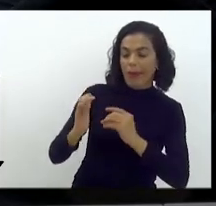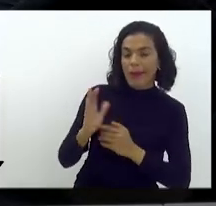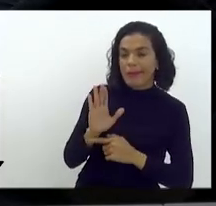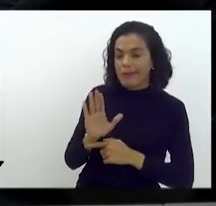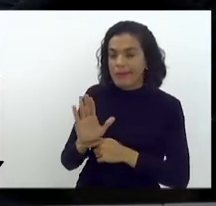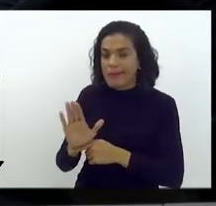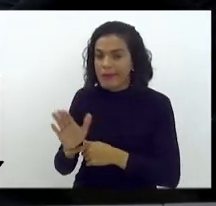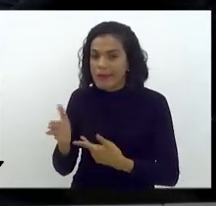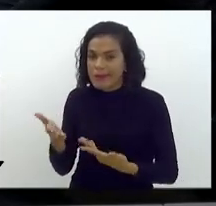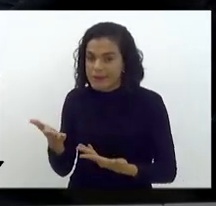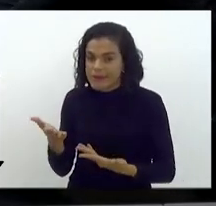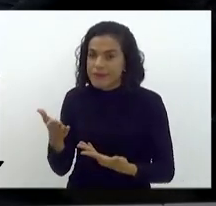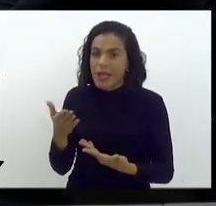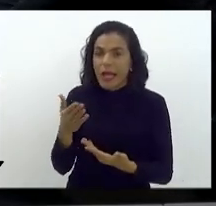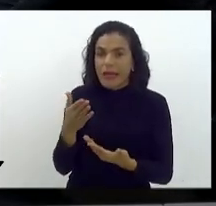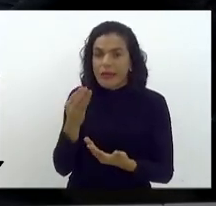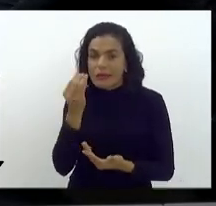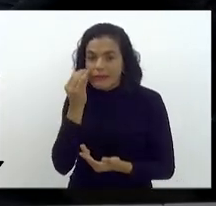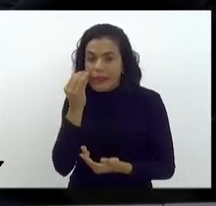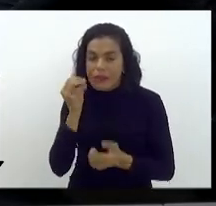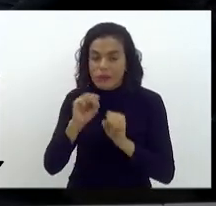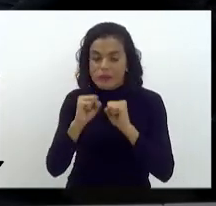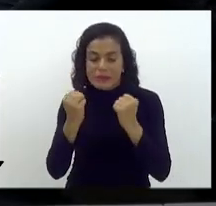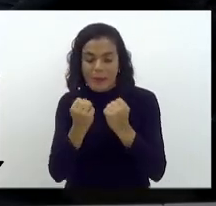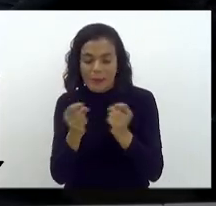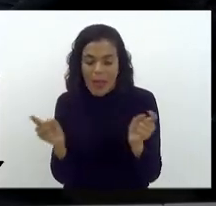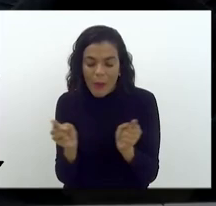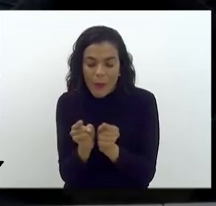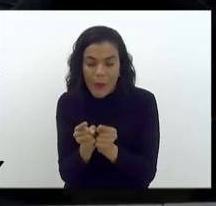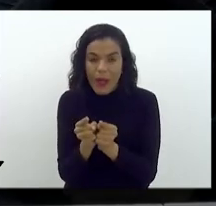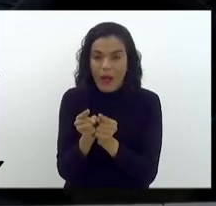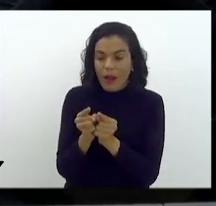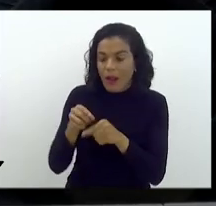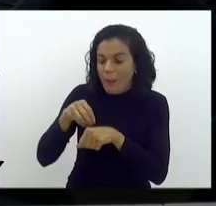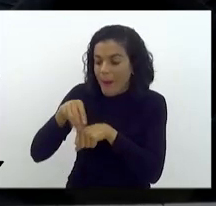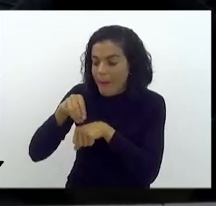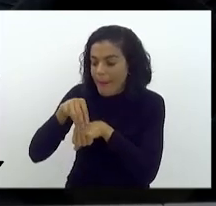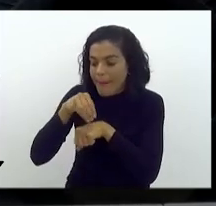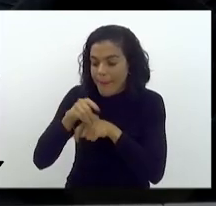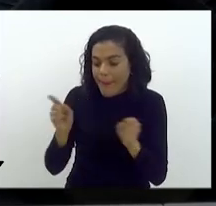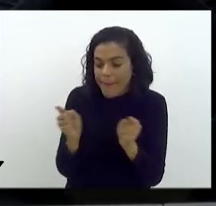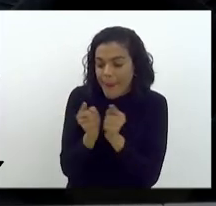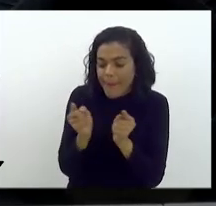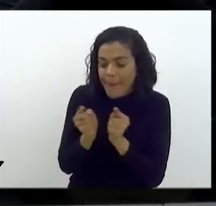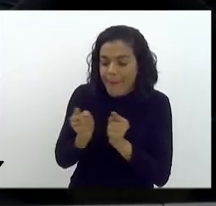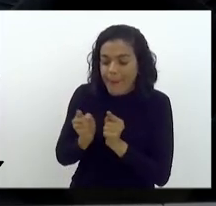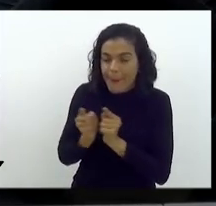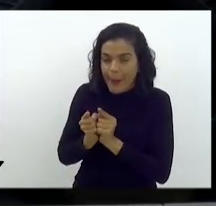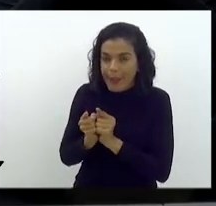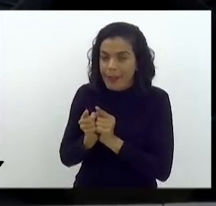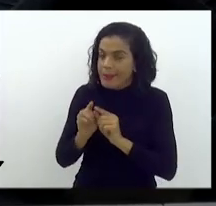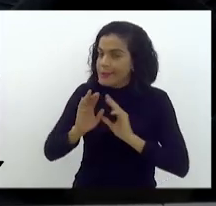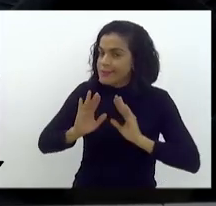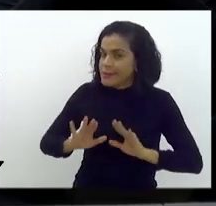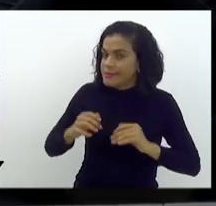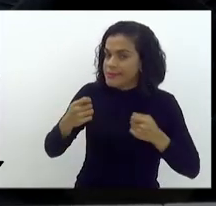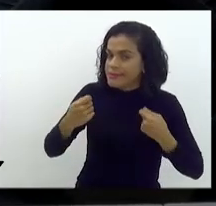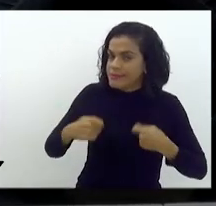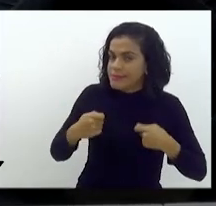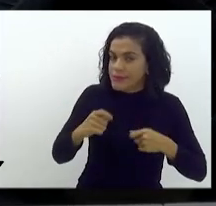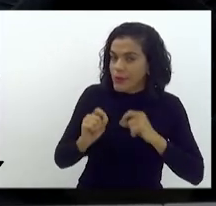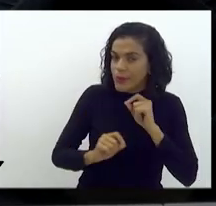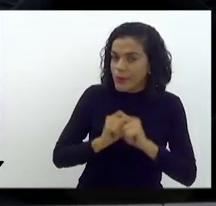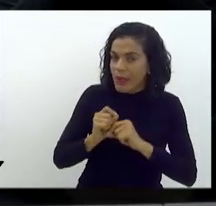faço um mini seminário de treinamento de alguma unidade de algumas unidades departamento mas isso tem que ser algo